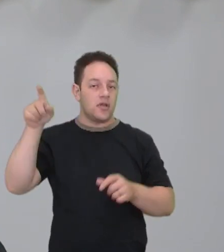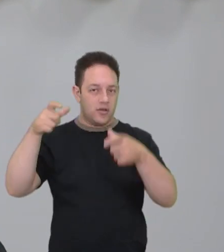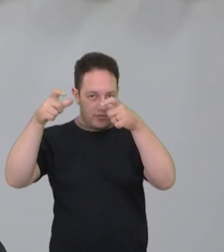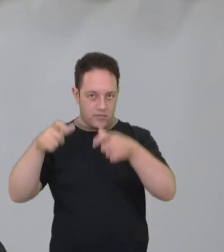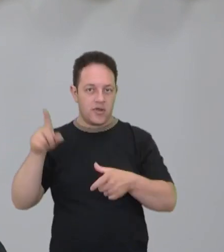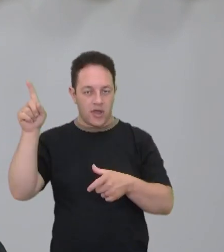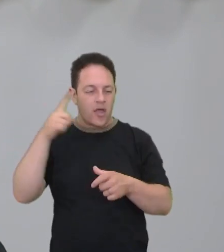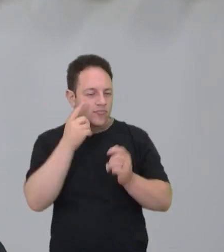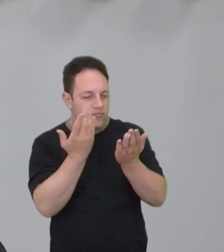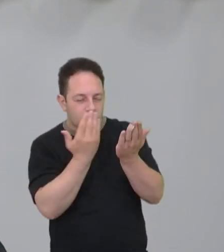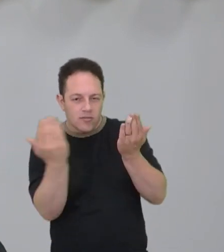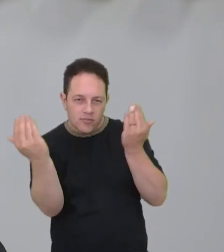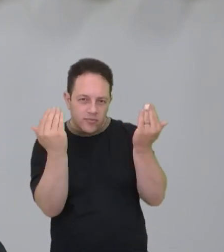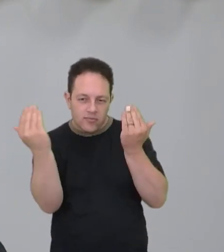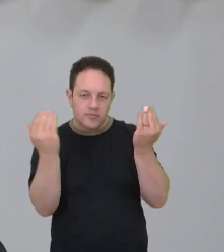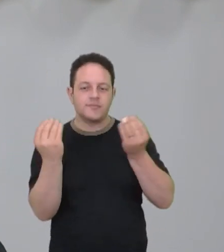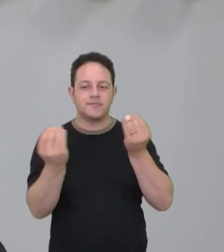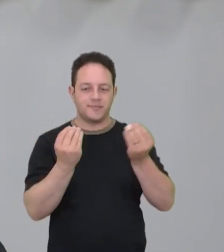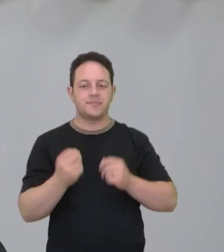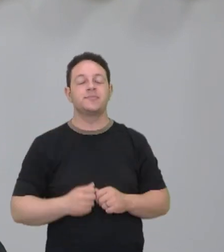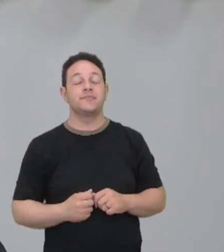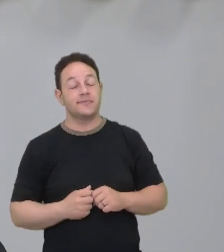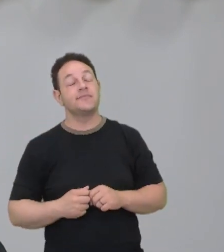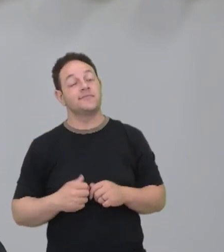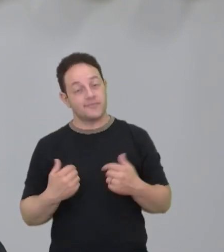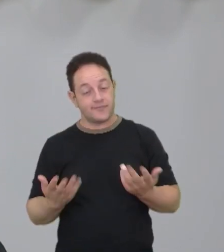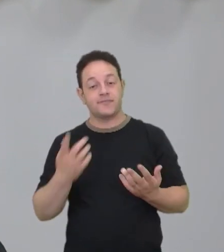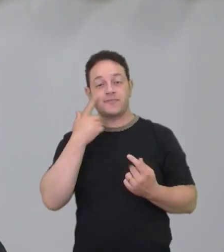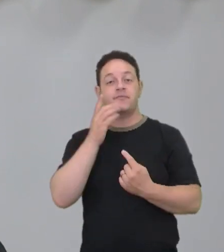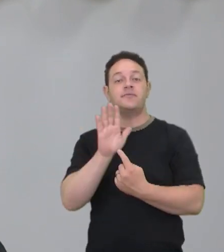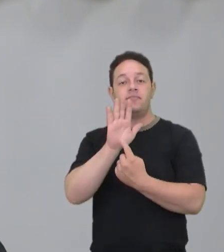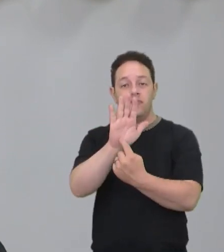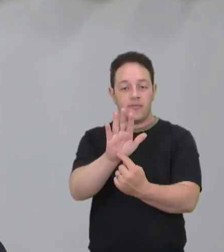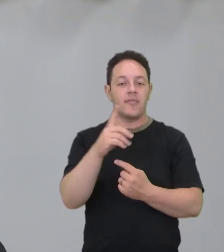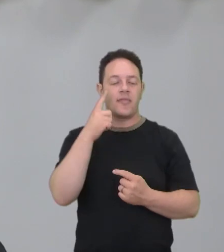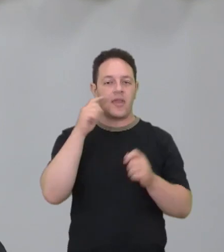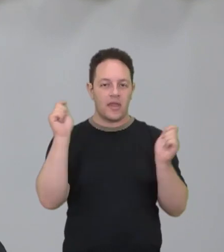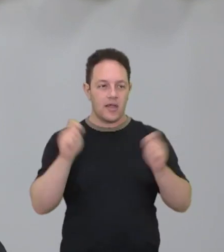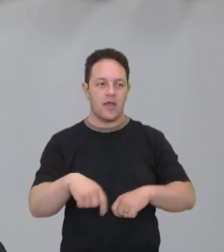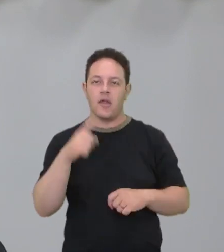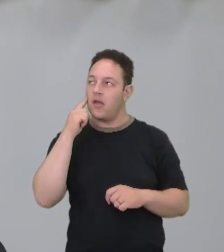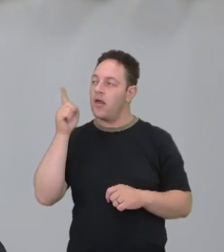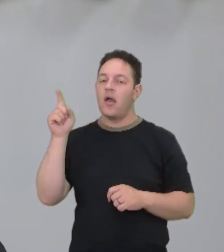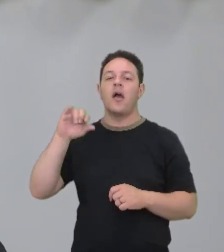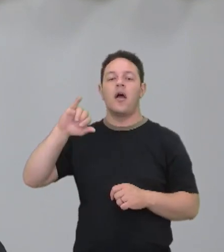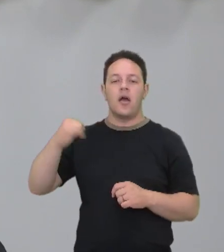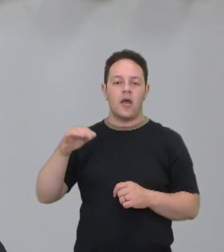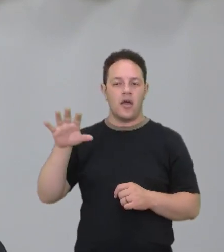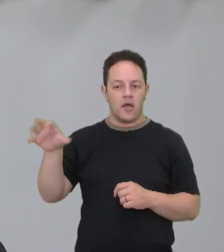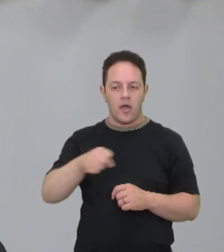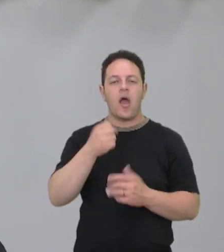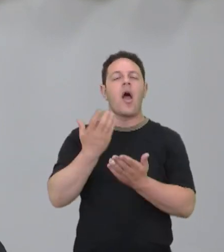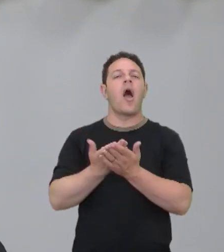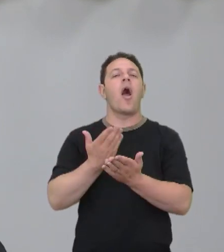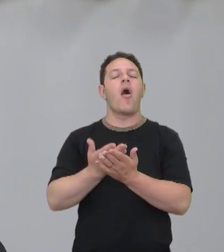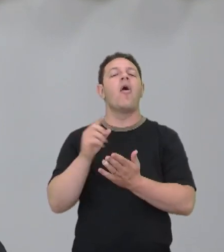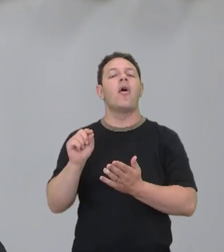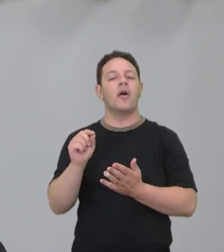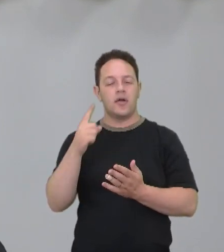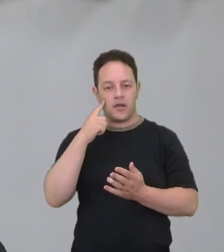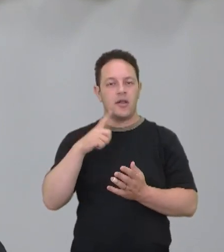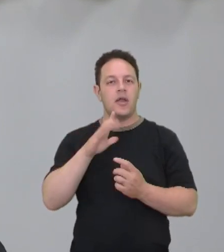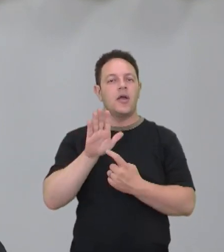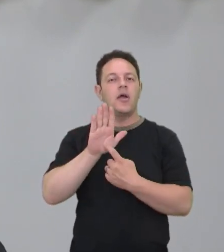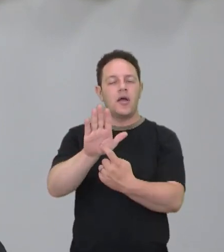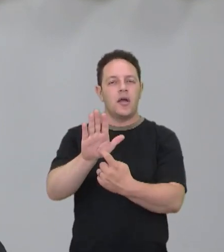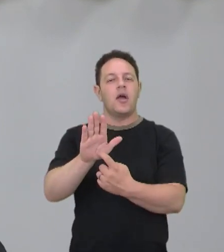essa análise. E aí, a gente apresentou para vocês, vocês podem inclusive resgatar essa aula, onde a gente apresentou